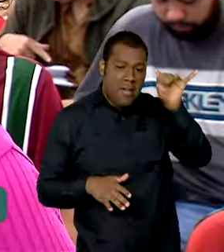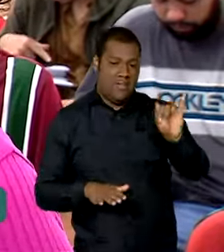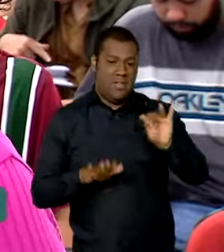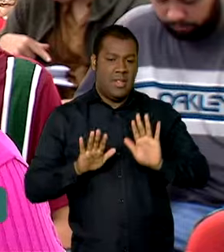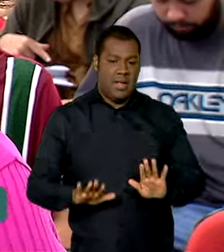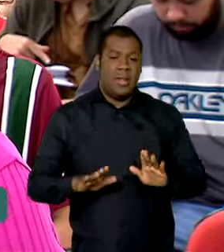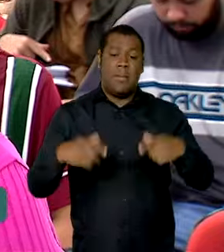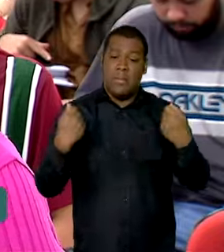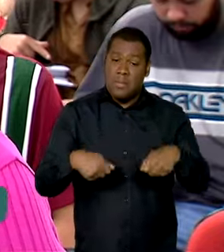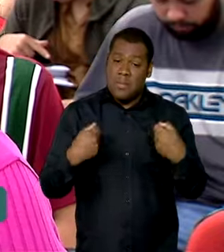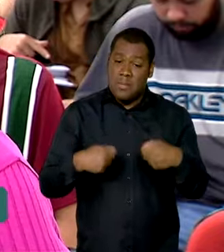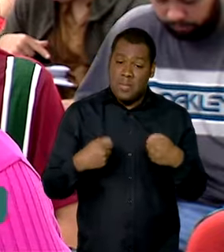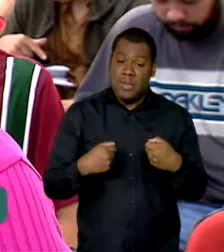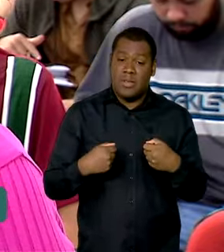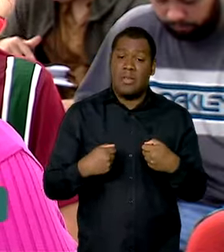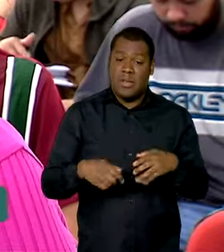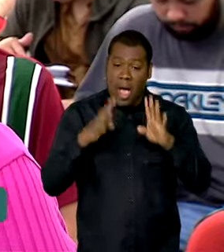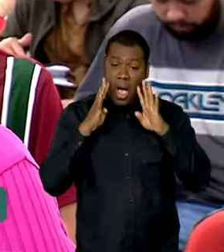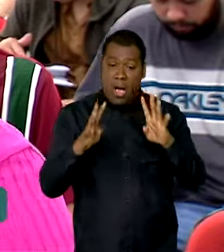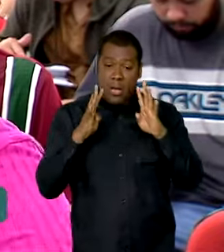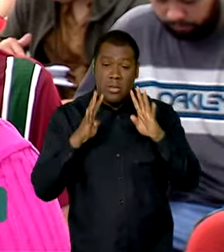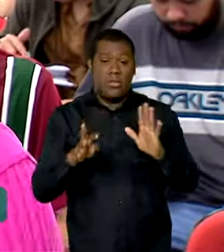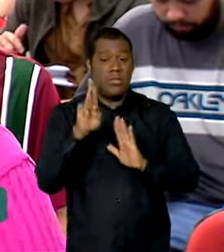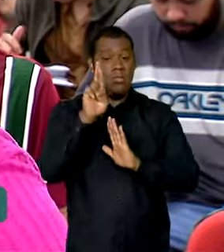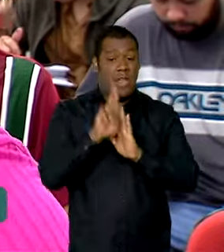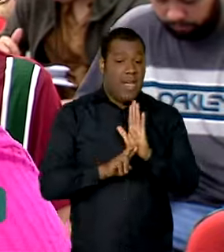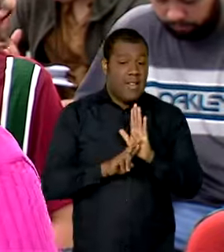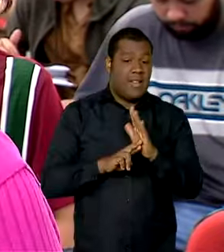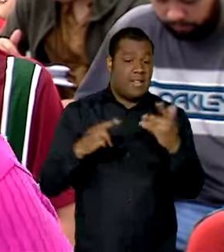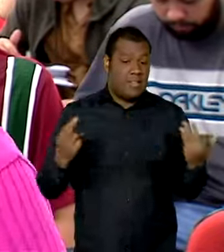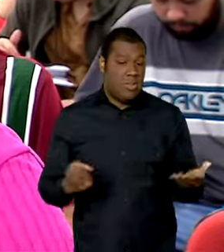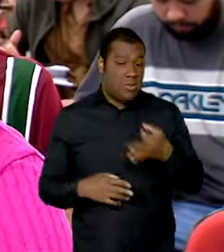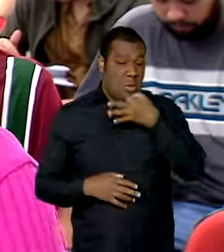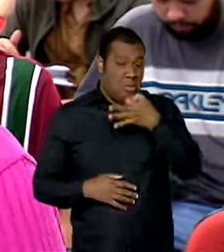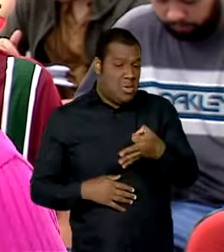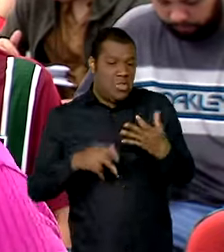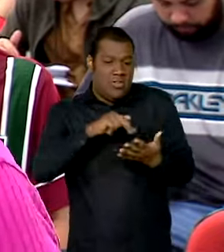aí para essa questão da diversidade mesmo, da